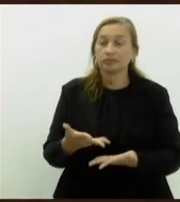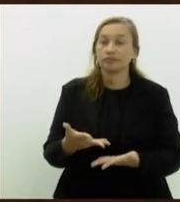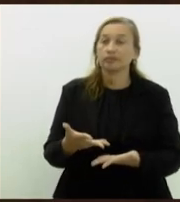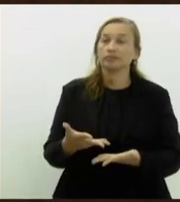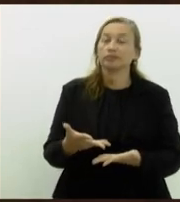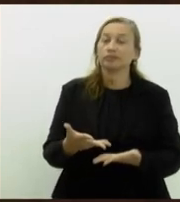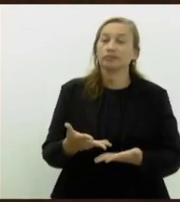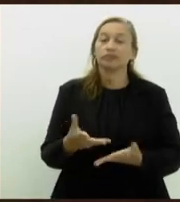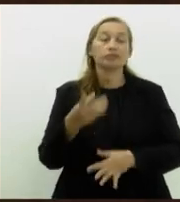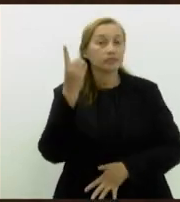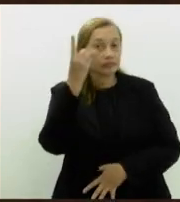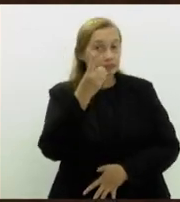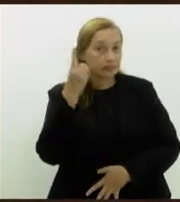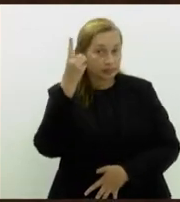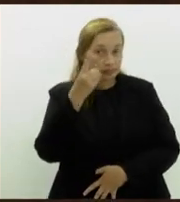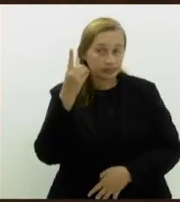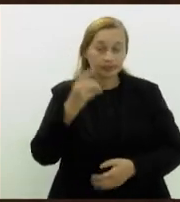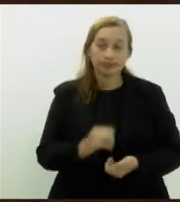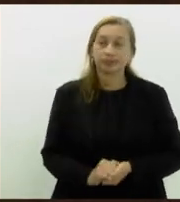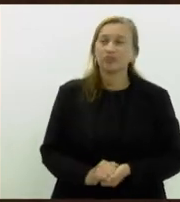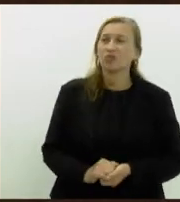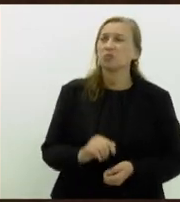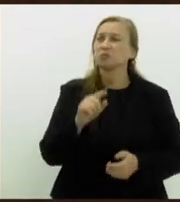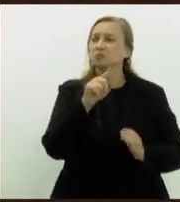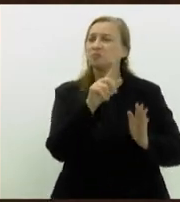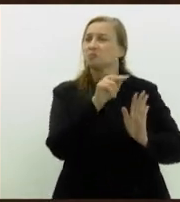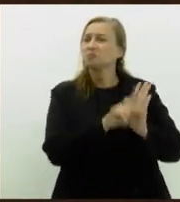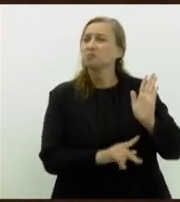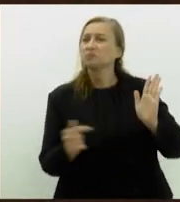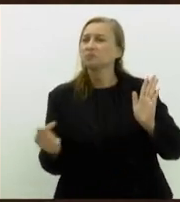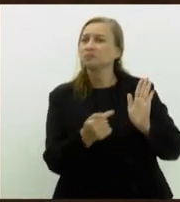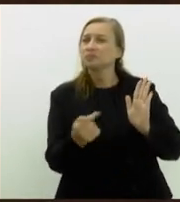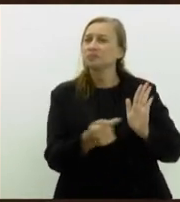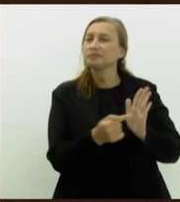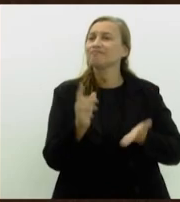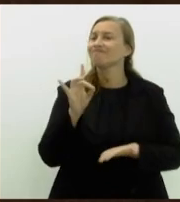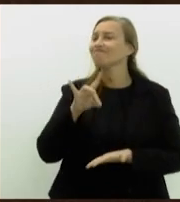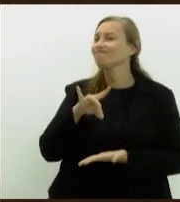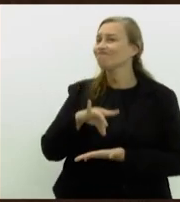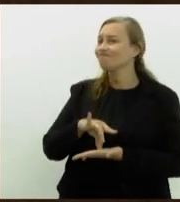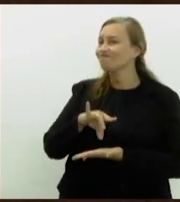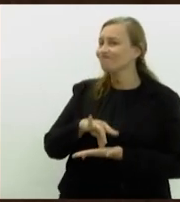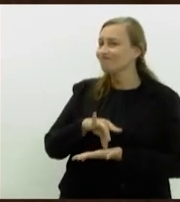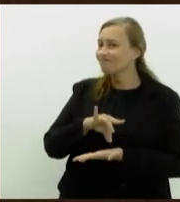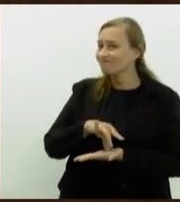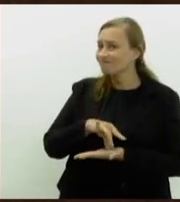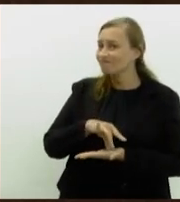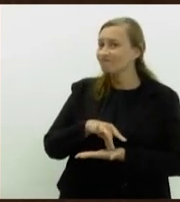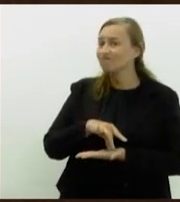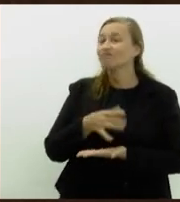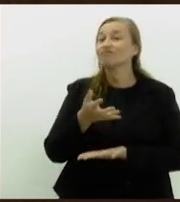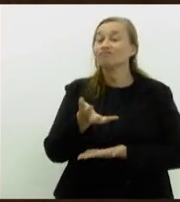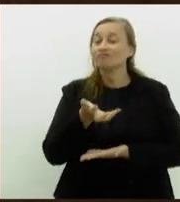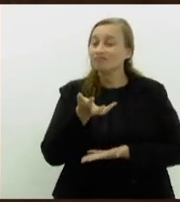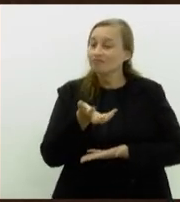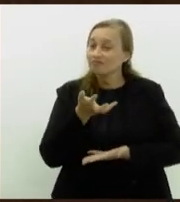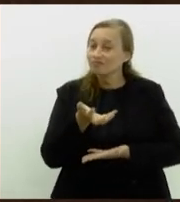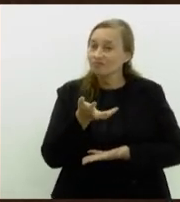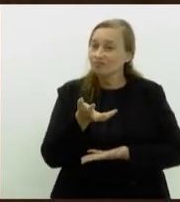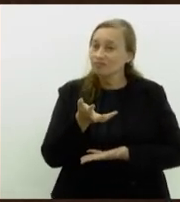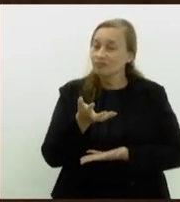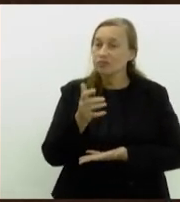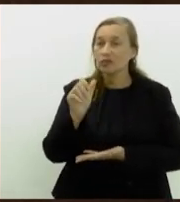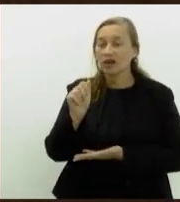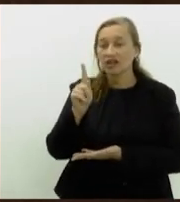propício. Sobre esse projeto... Então, na verdade, nós estamos querendo que o agente